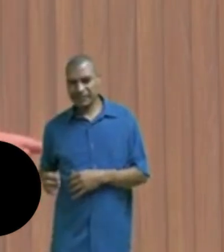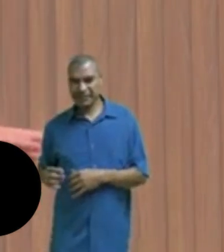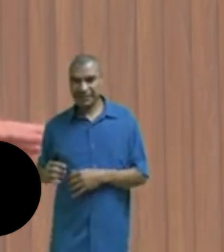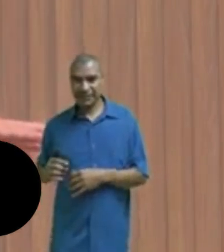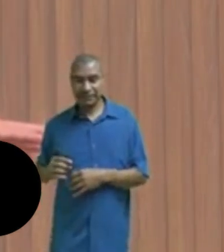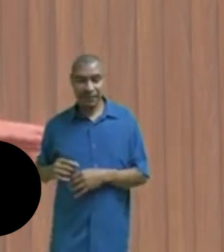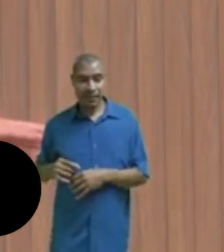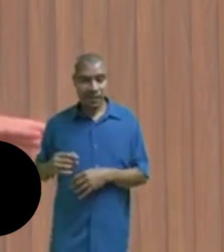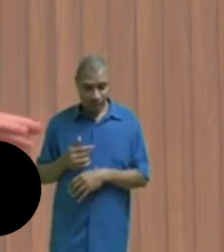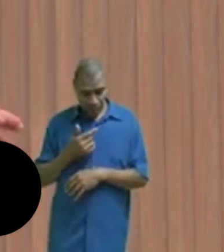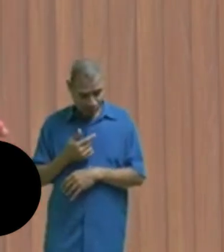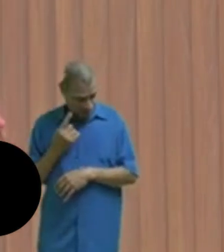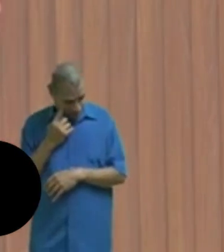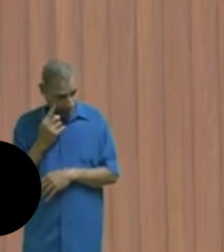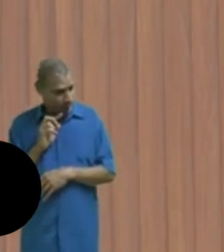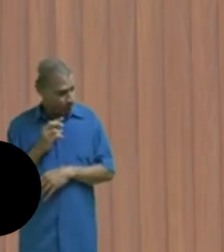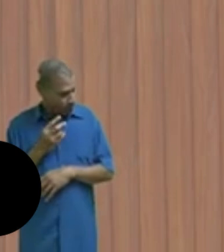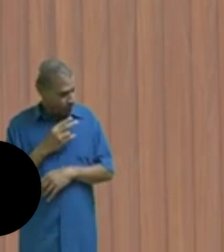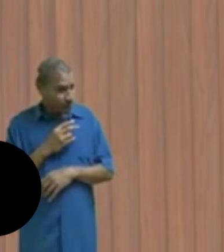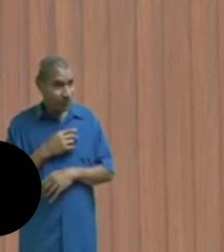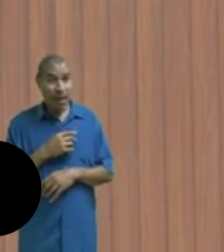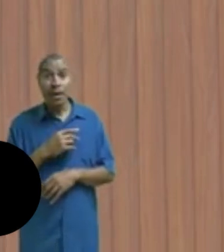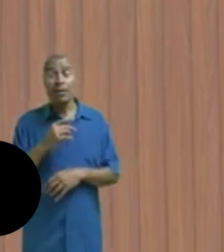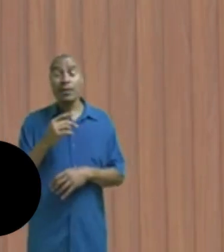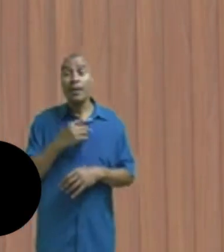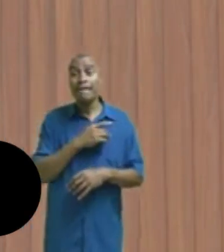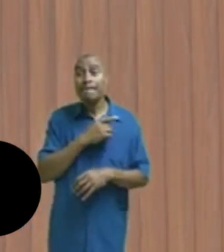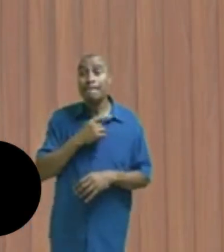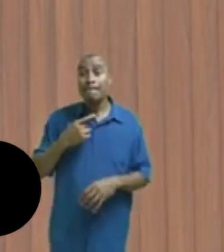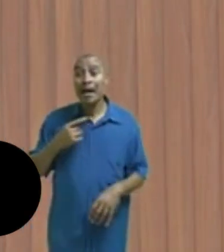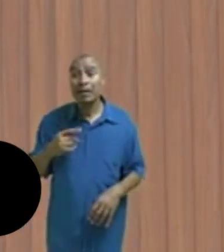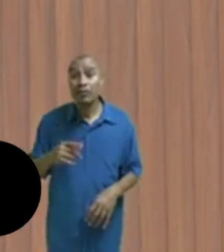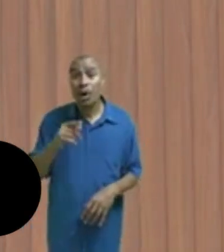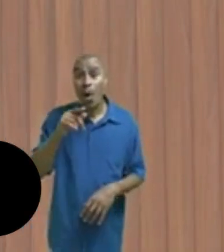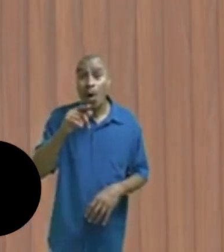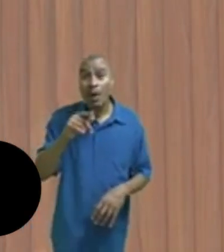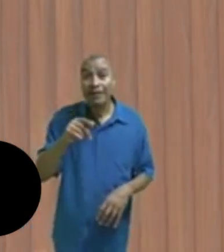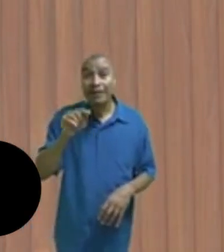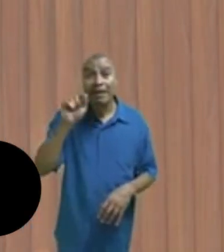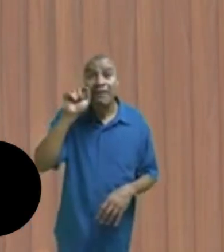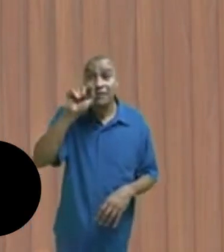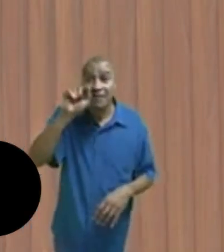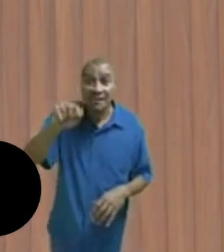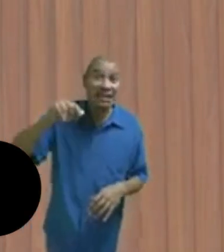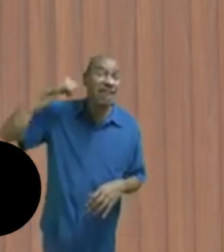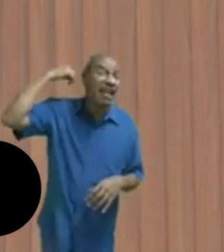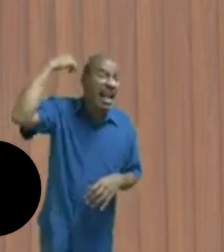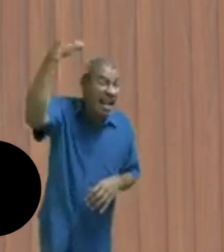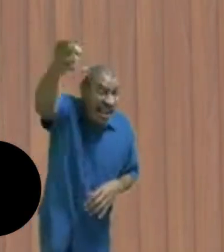leve, assim, do púlpito o pastor dizia, quando você estava no mundo,